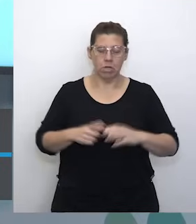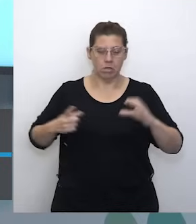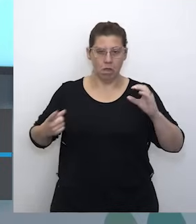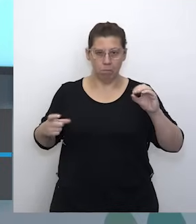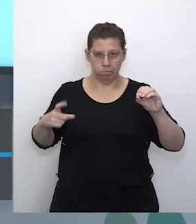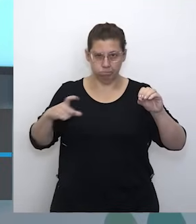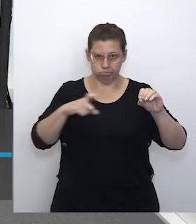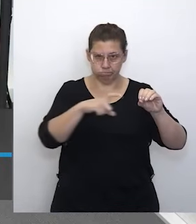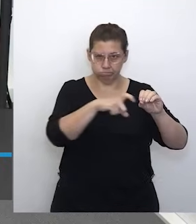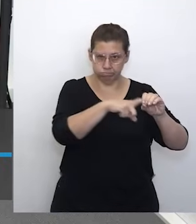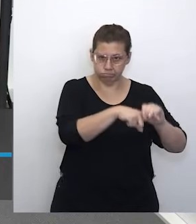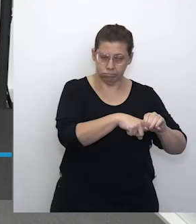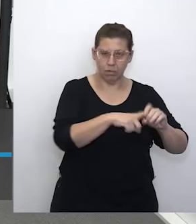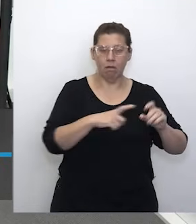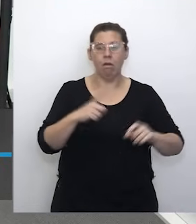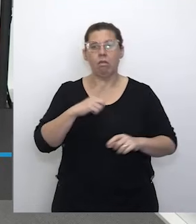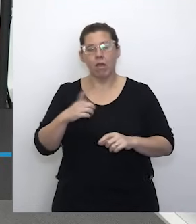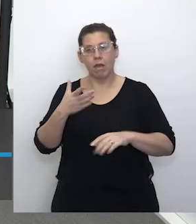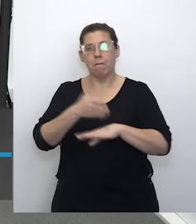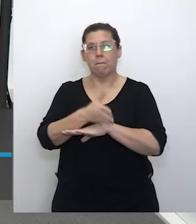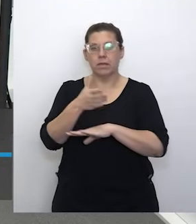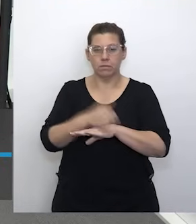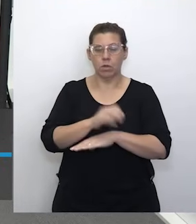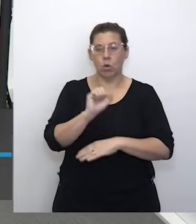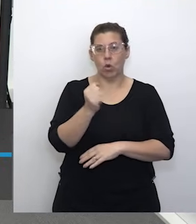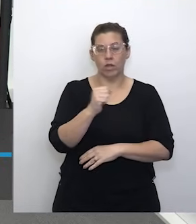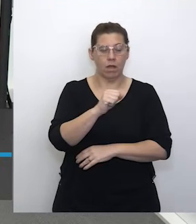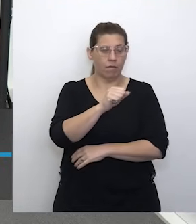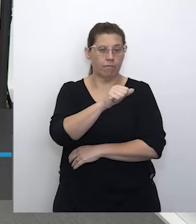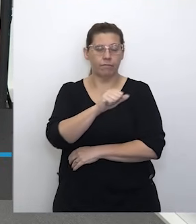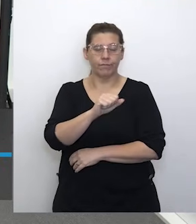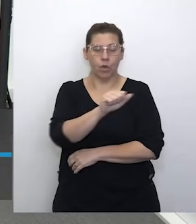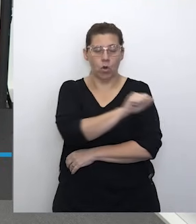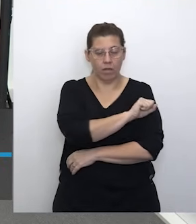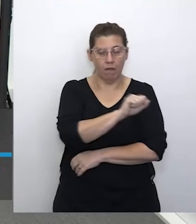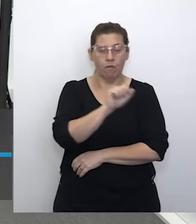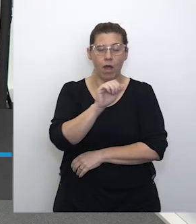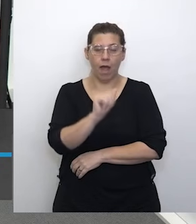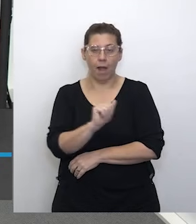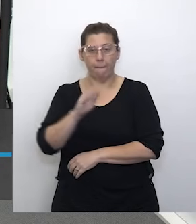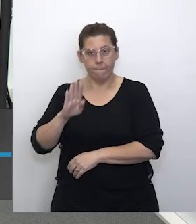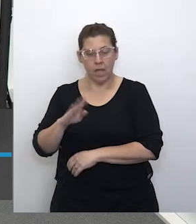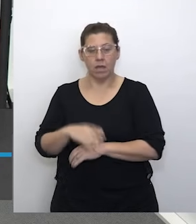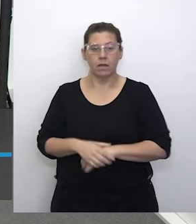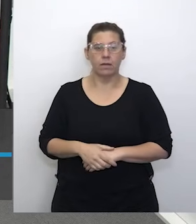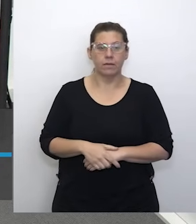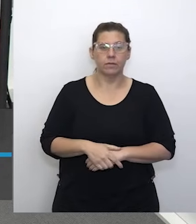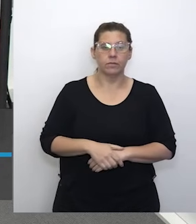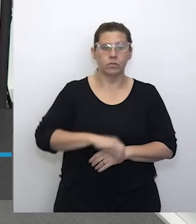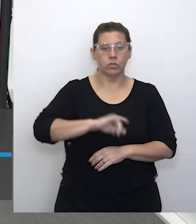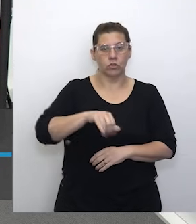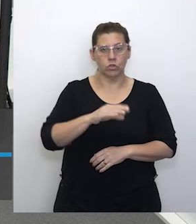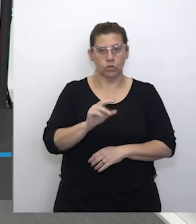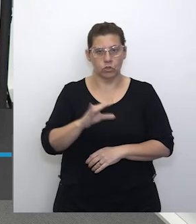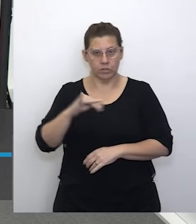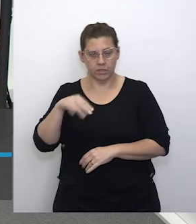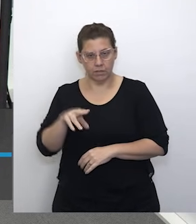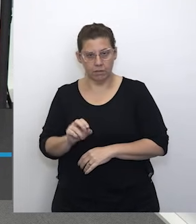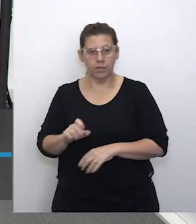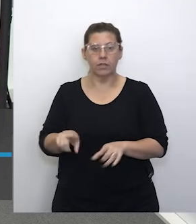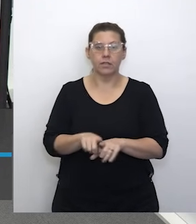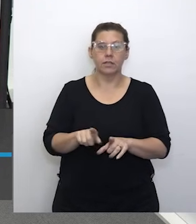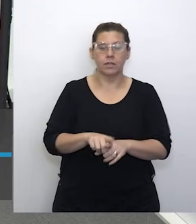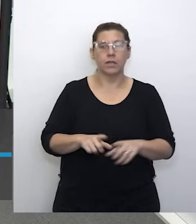caso. Muito bem. Bom, tem participação aqui também do 8º A e B da Gabriela, José Luiz, Jucine, Felipe Branco,